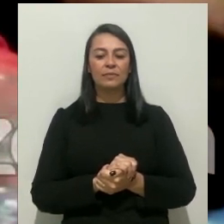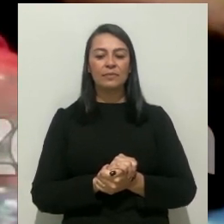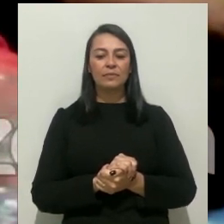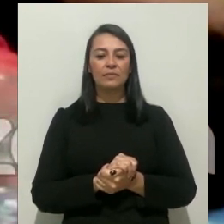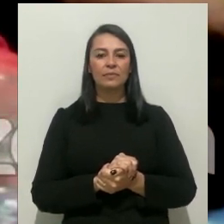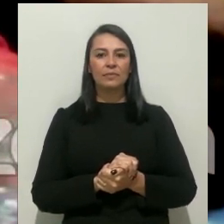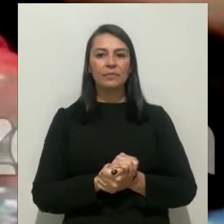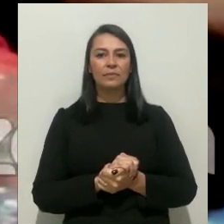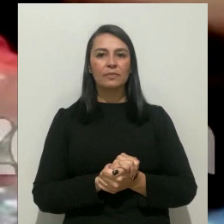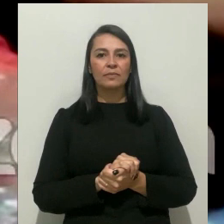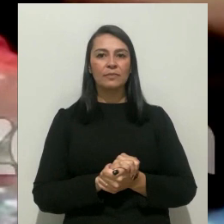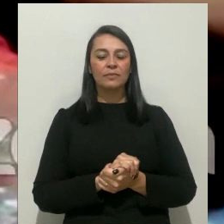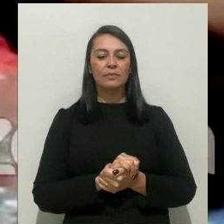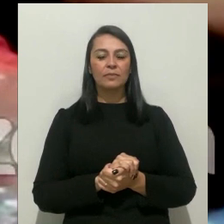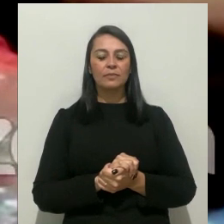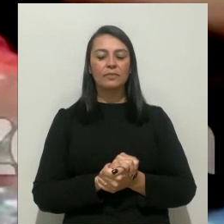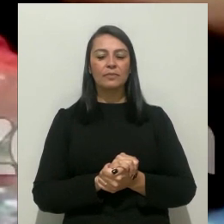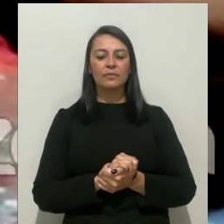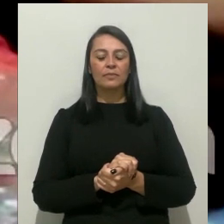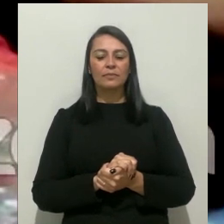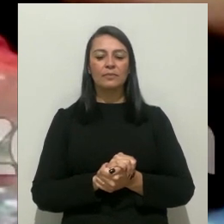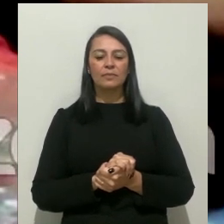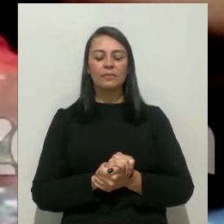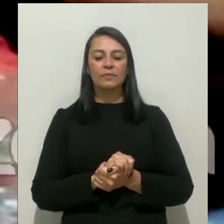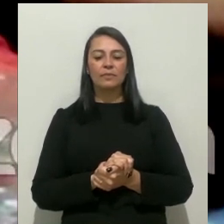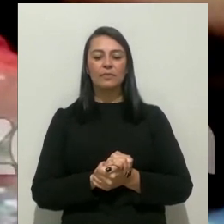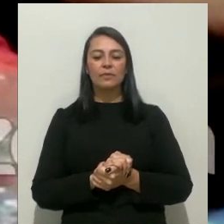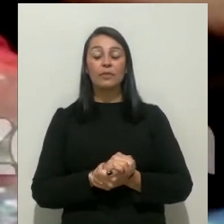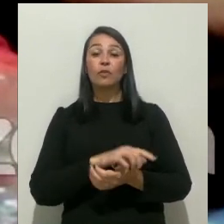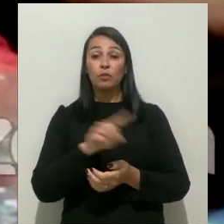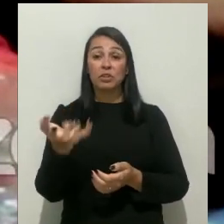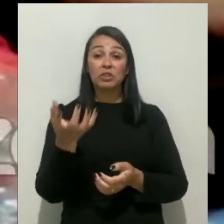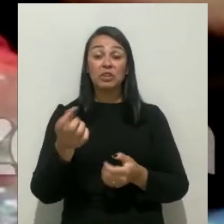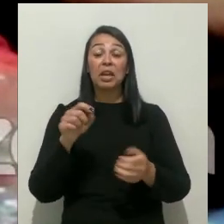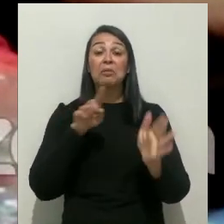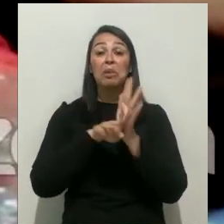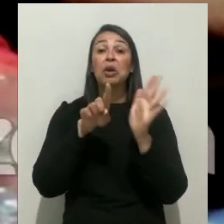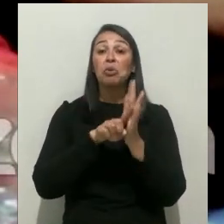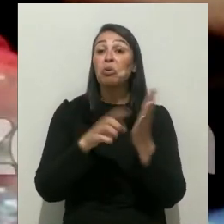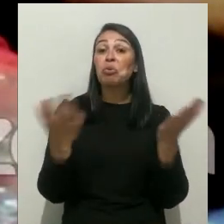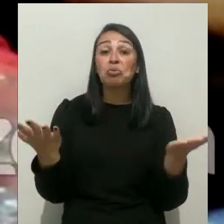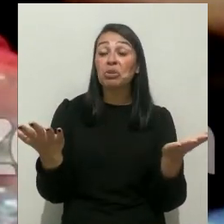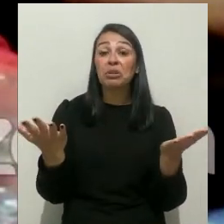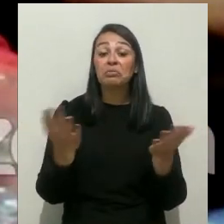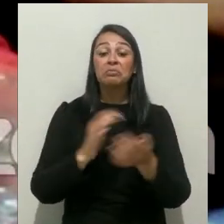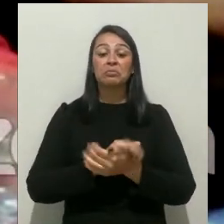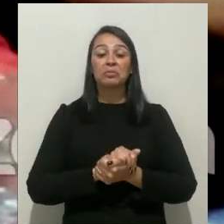Possa ser. Alguém gostaria de fazer alguma pergunta ao secretário?